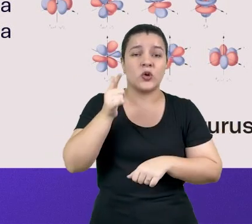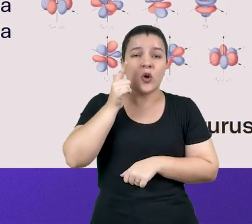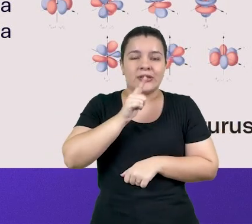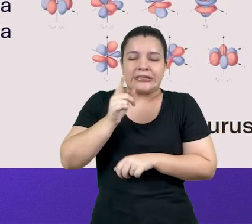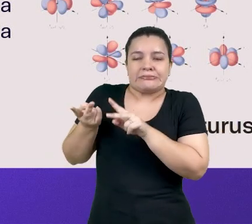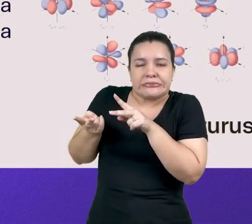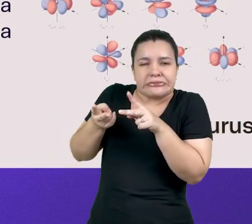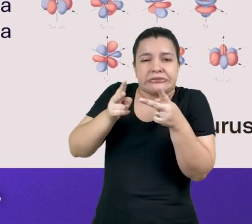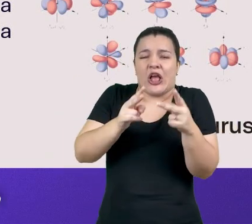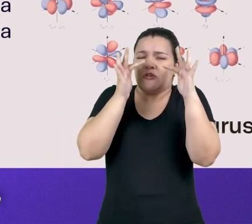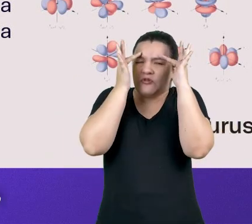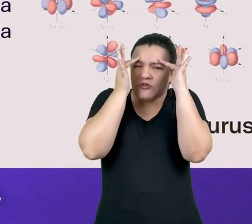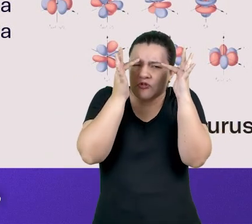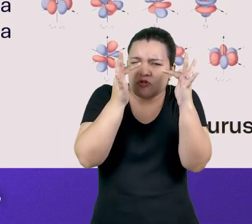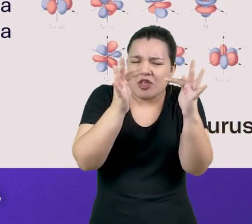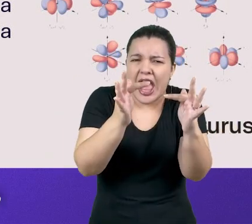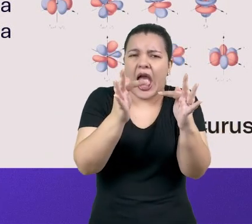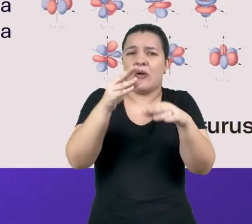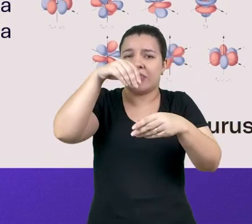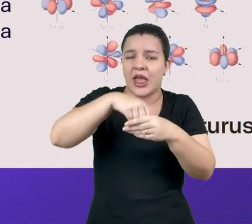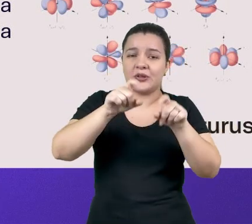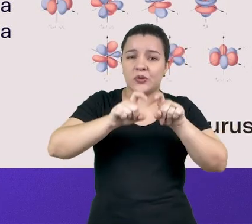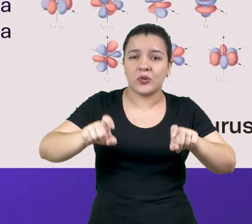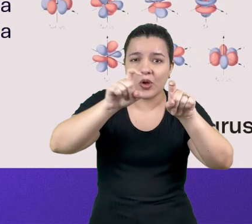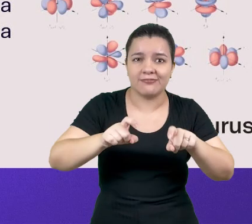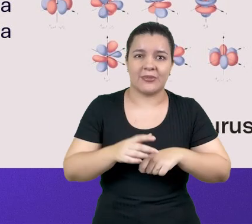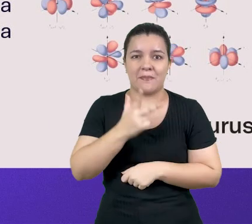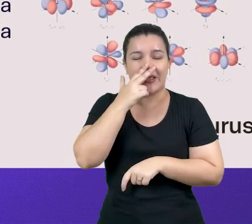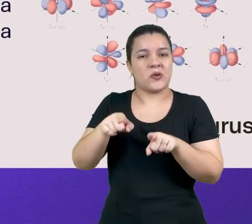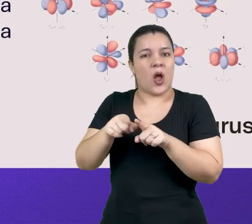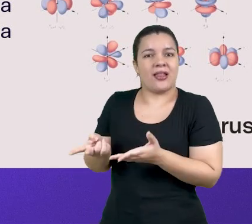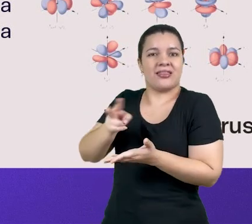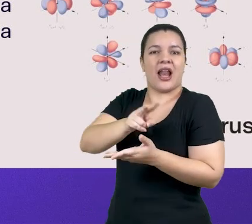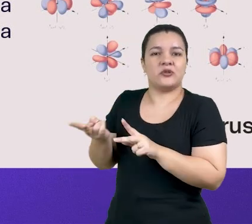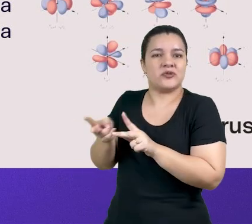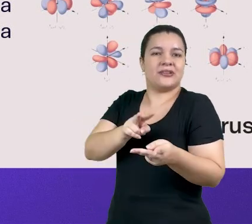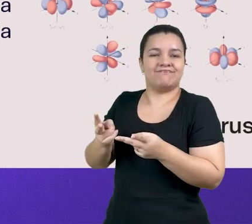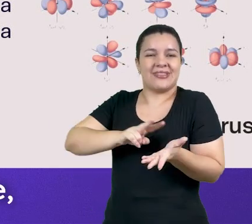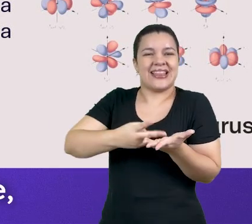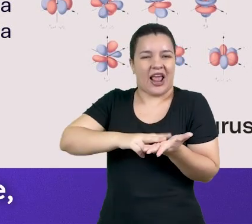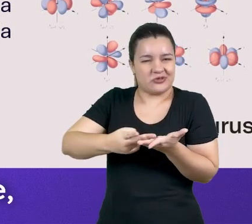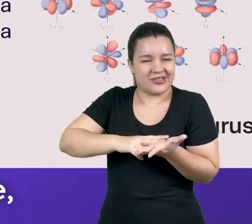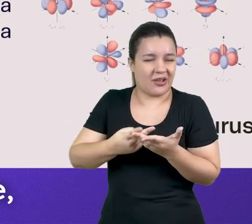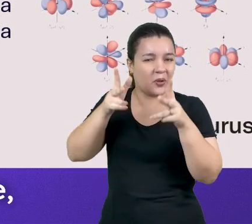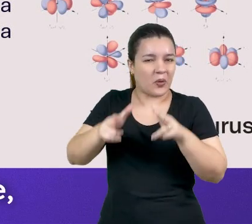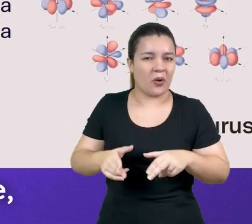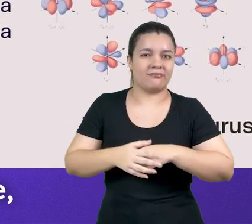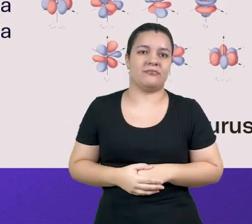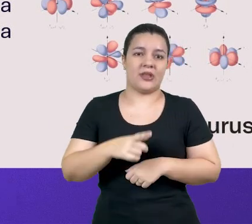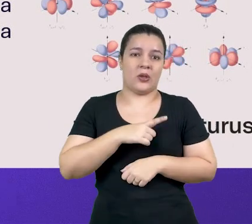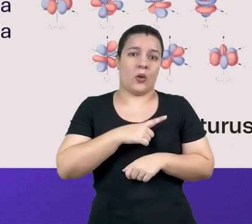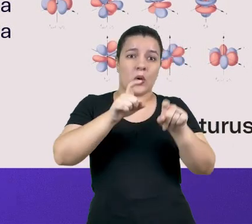fielmente no nosso computador. Mais uma vez, a gente sabe as equações. Como é que a gente traduz isso para a nossa máquina? Perceba, a máquina que a gente